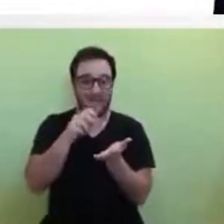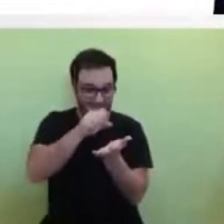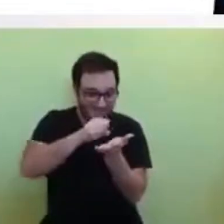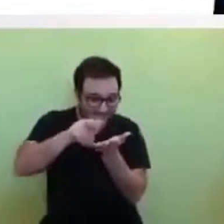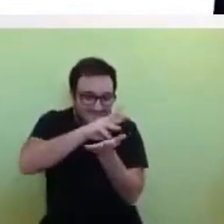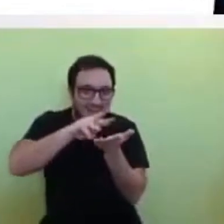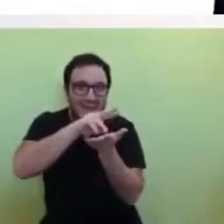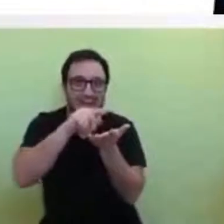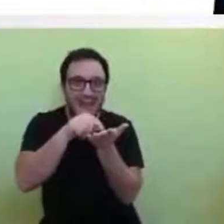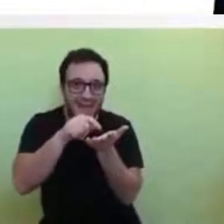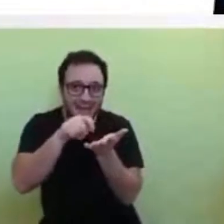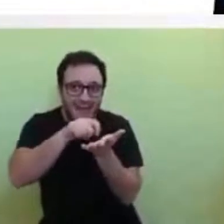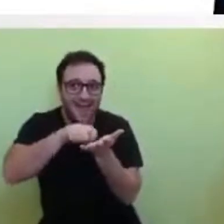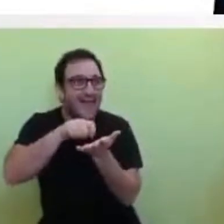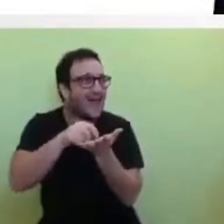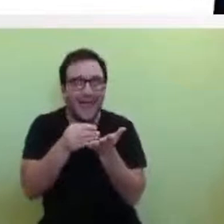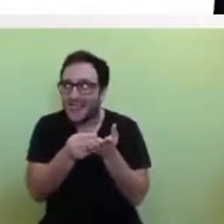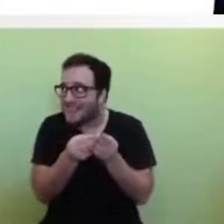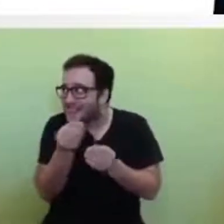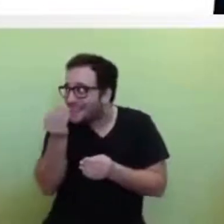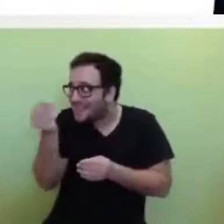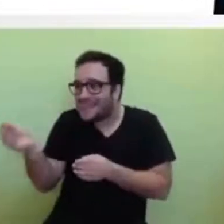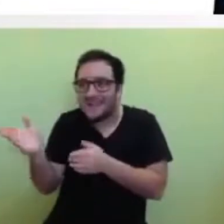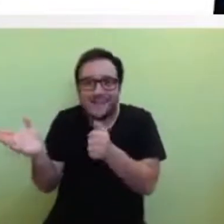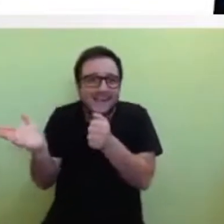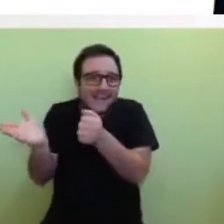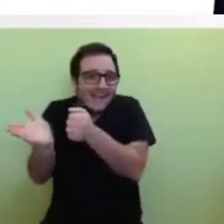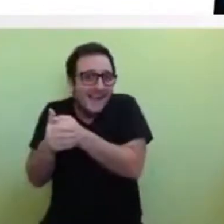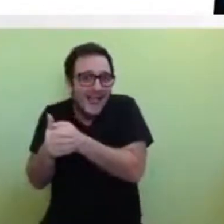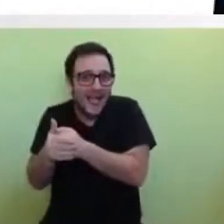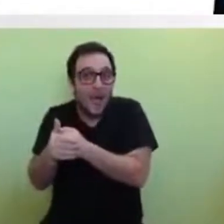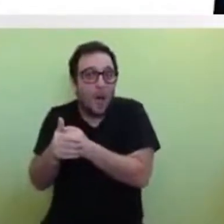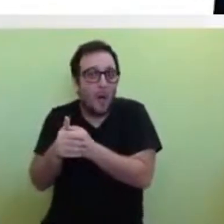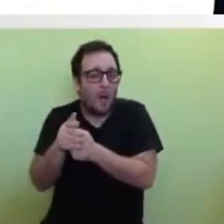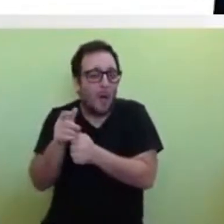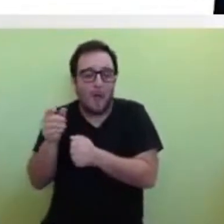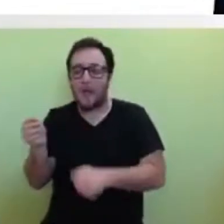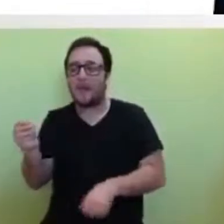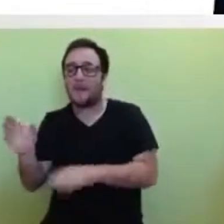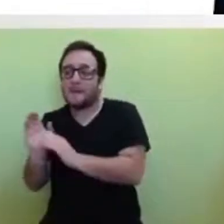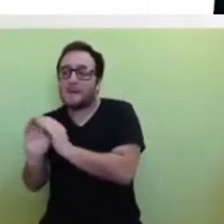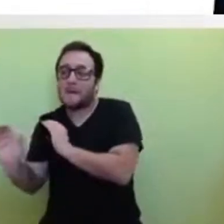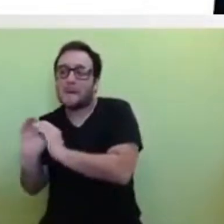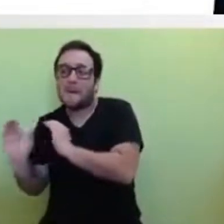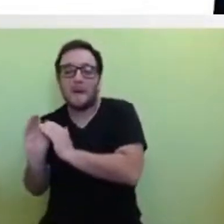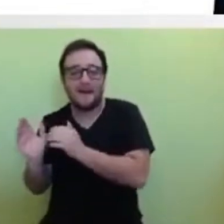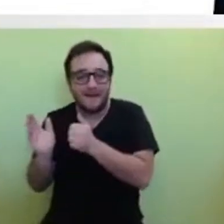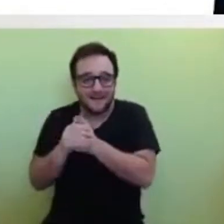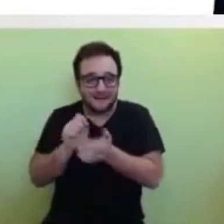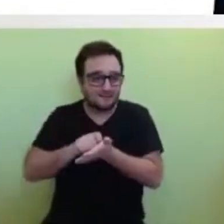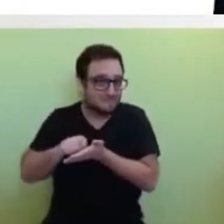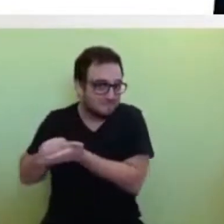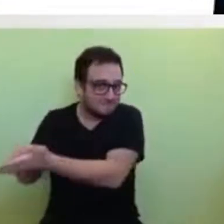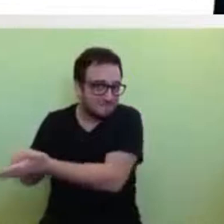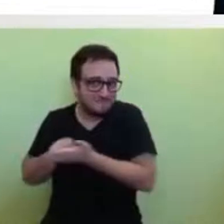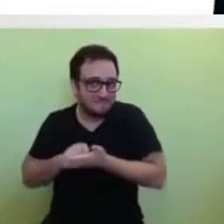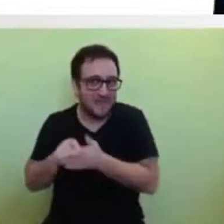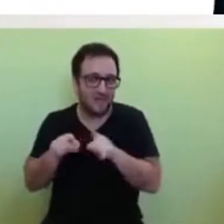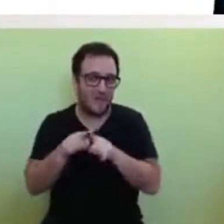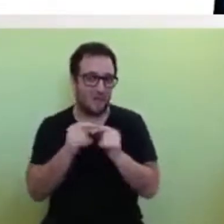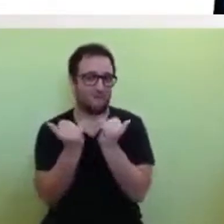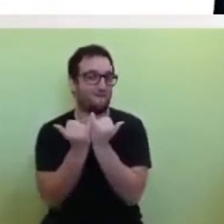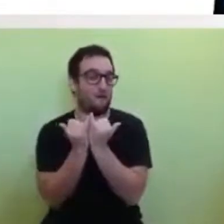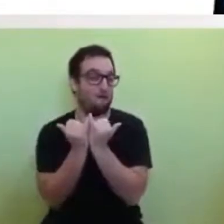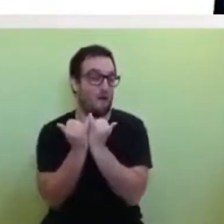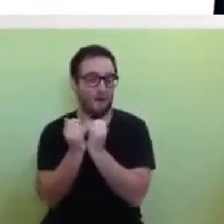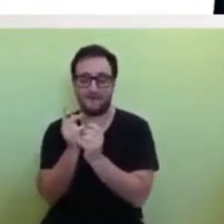os outros, escrevem utilizando a escrita de sinais. Então, lá já tem esse uso social, né, uma